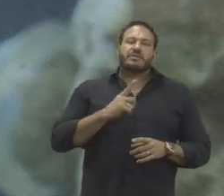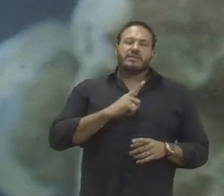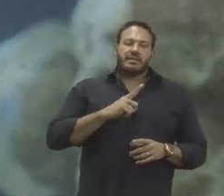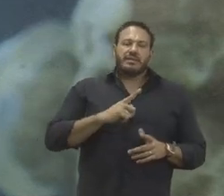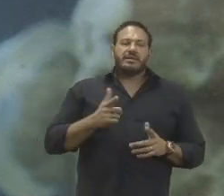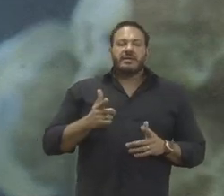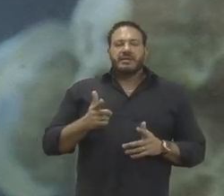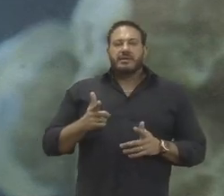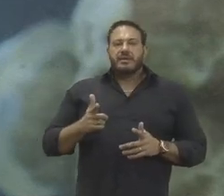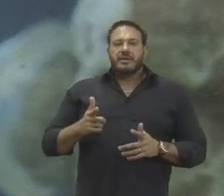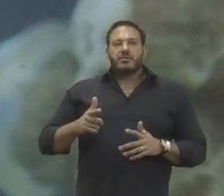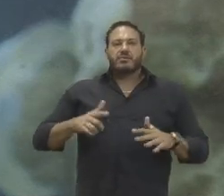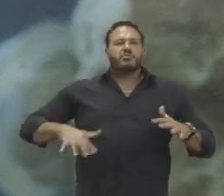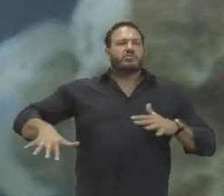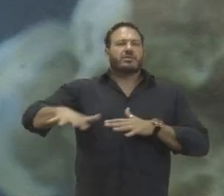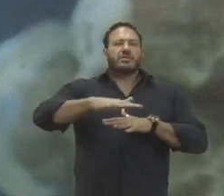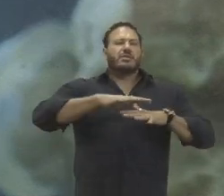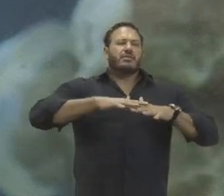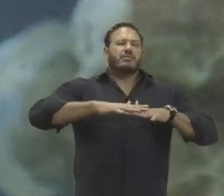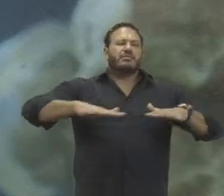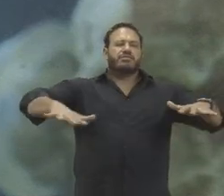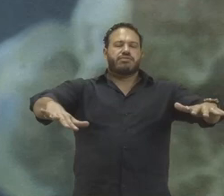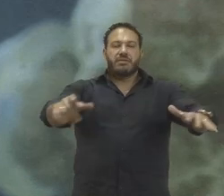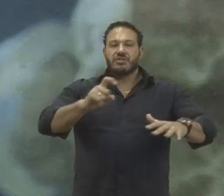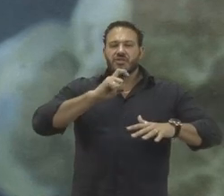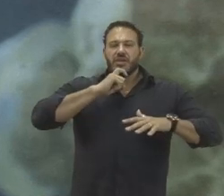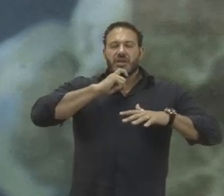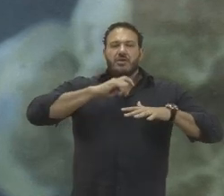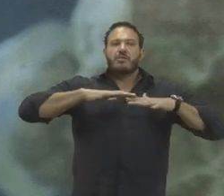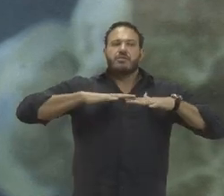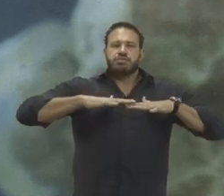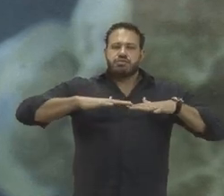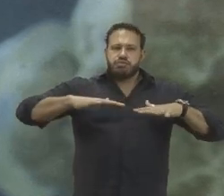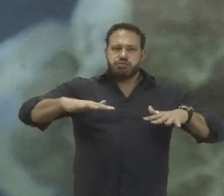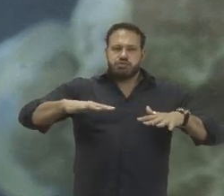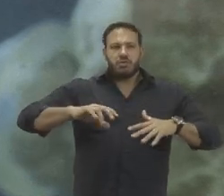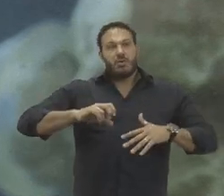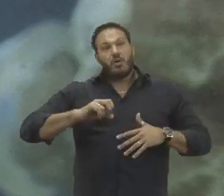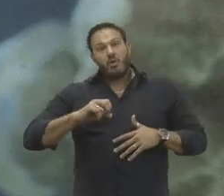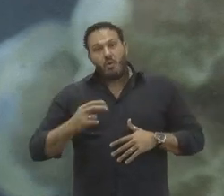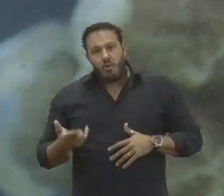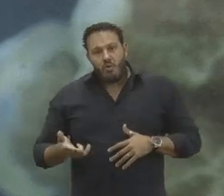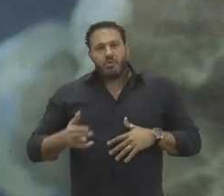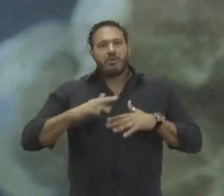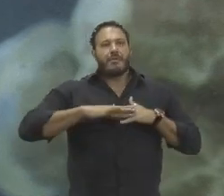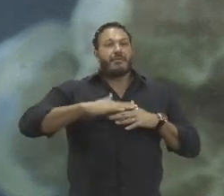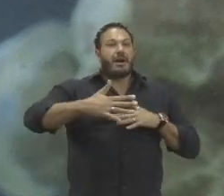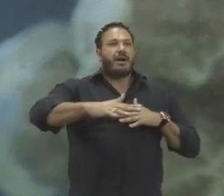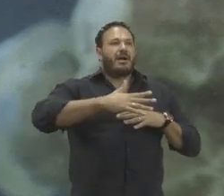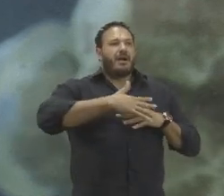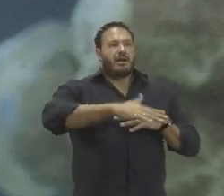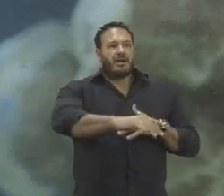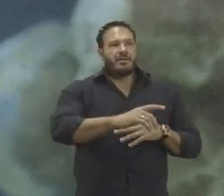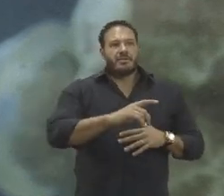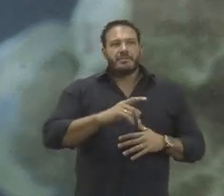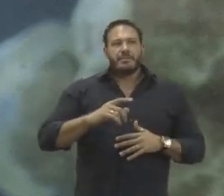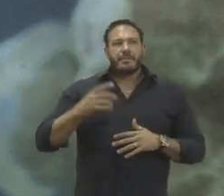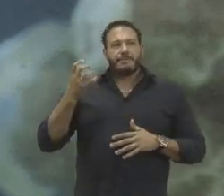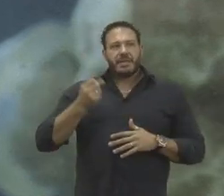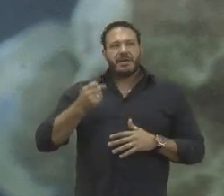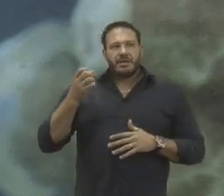o o território todo coberto de gelo branco ou o mar congelado Branco refletindo mais de